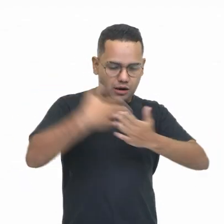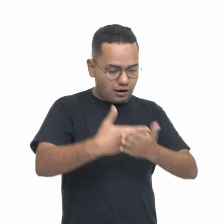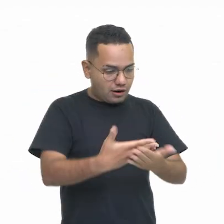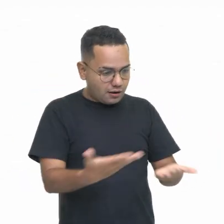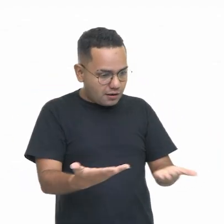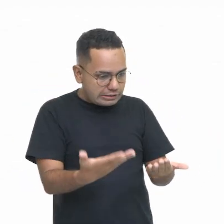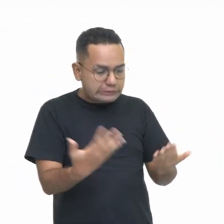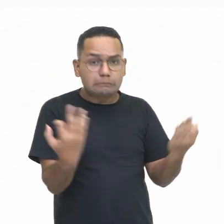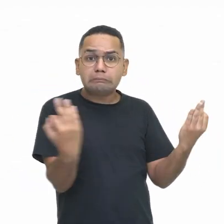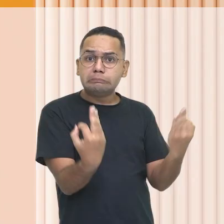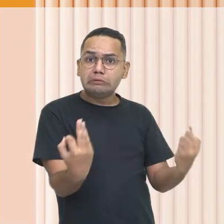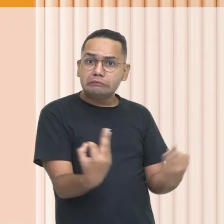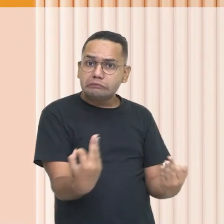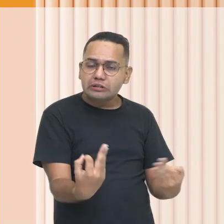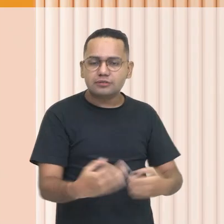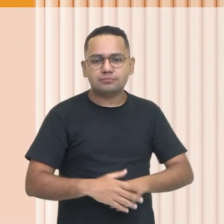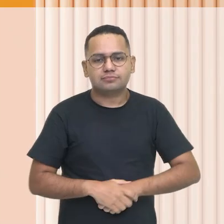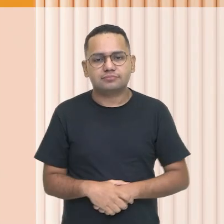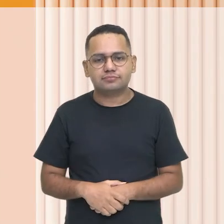fechamos essa